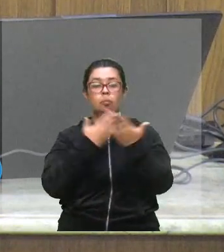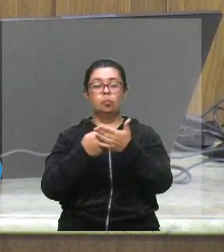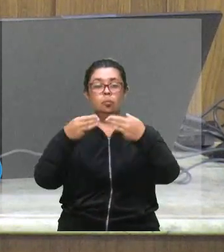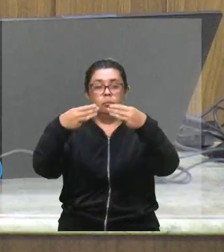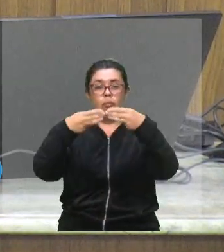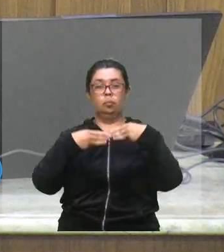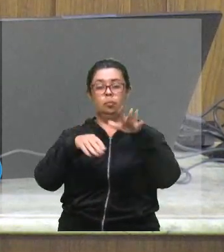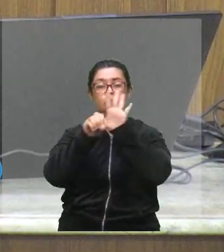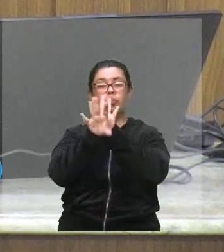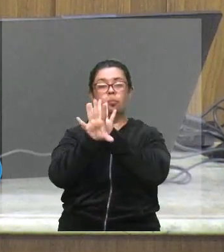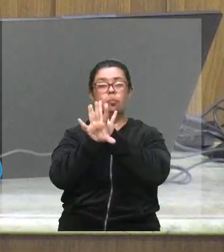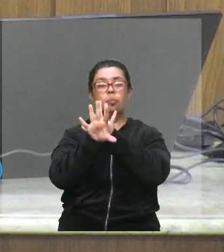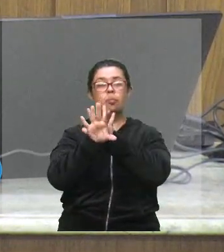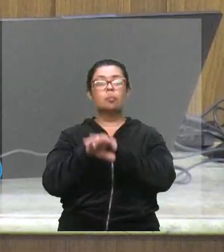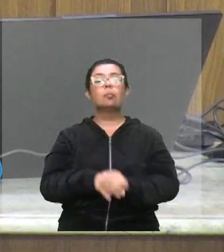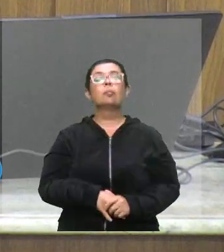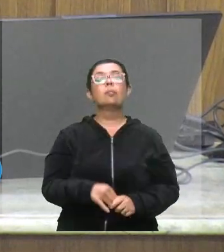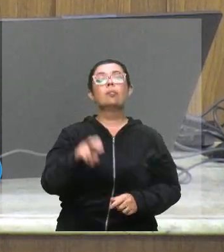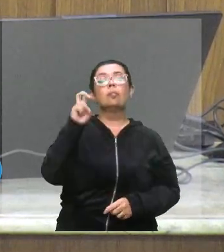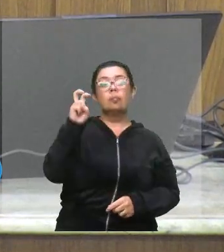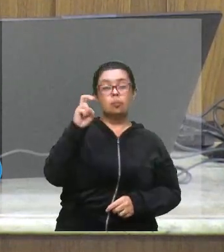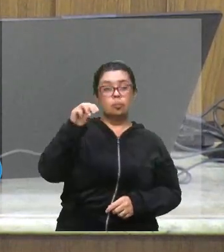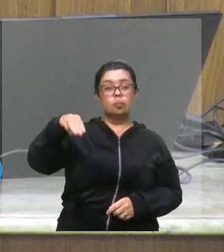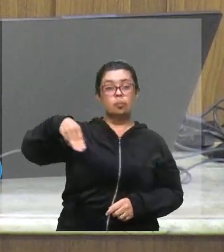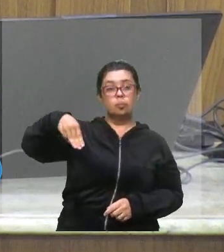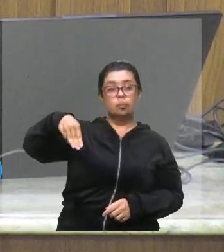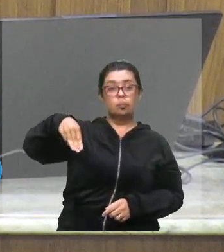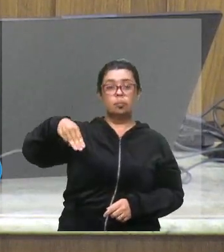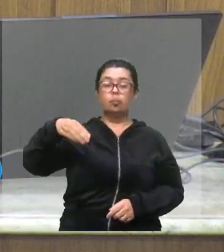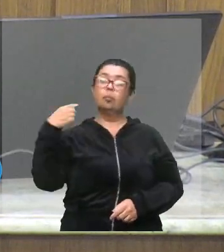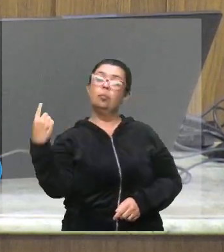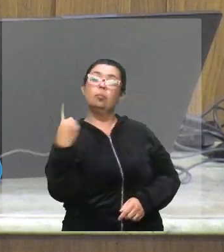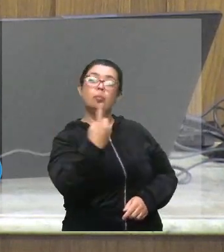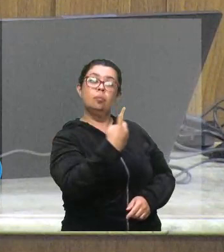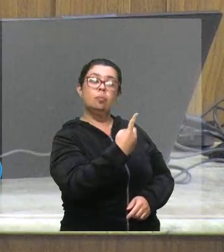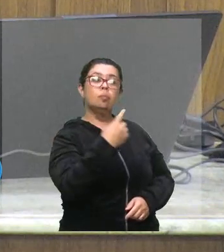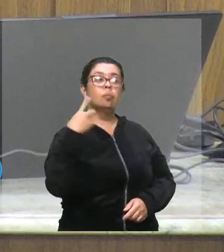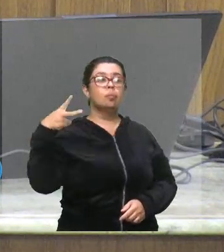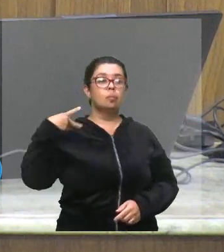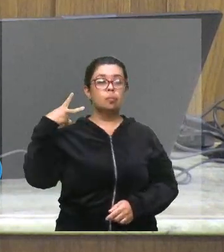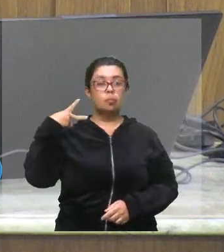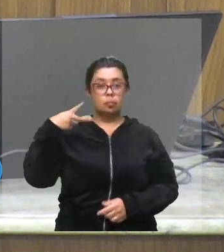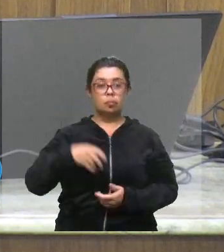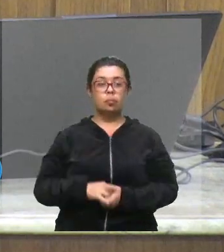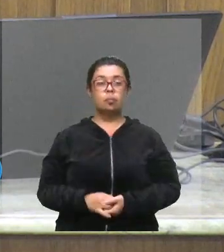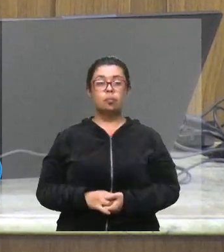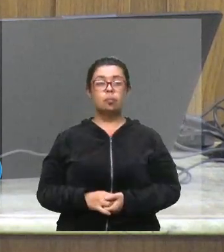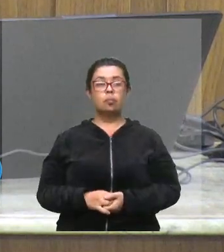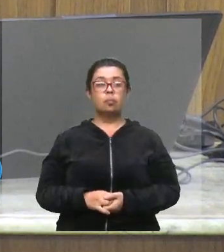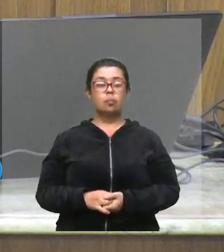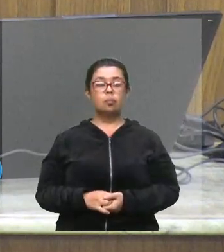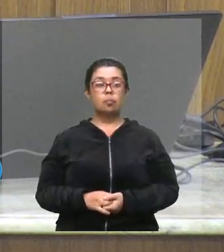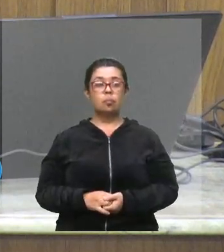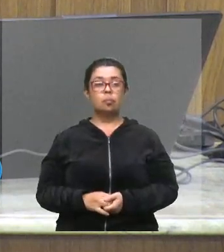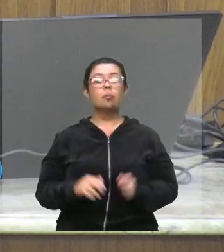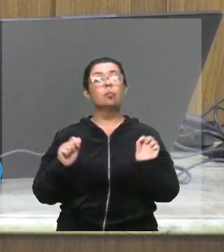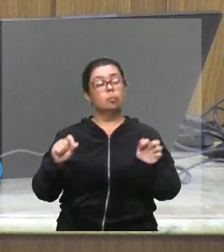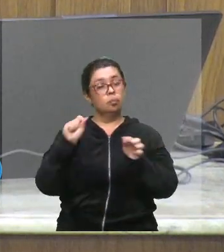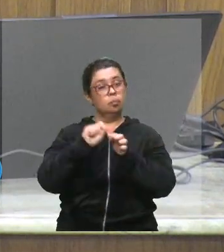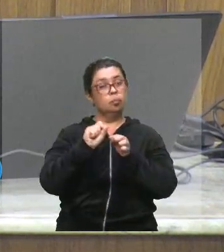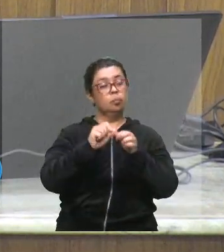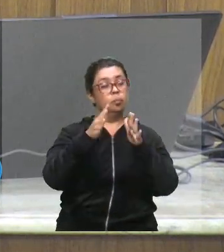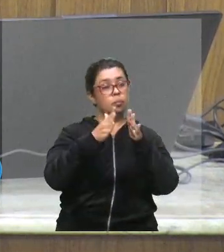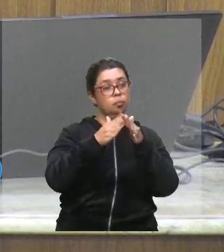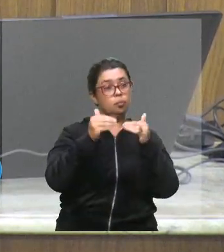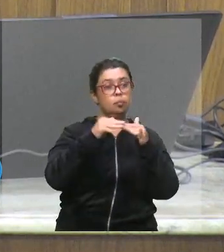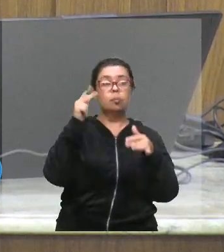moções e indicações pelo prazo improrrogável de 5 minutos cada vereador. Os vereadores já poderão fazer sua inscrição